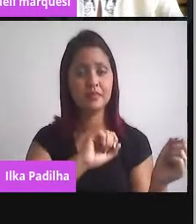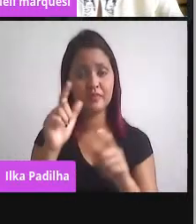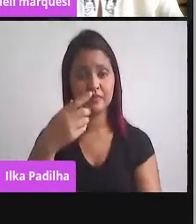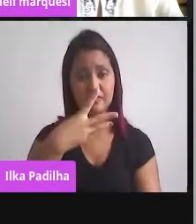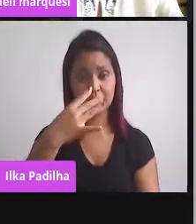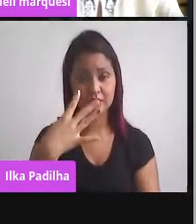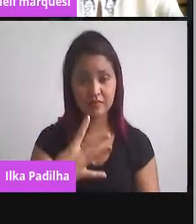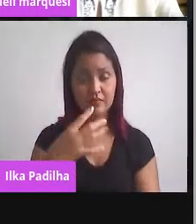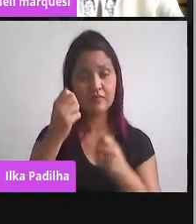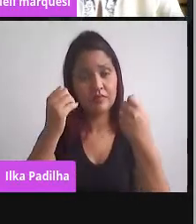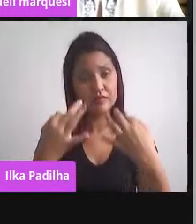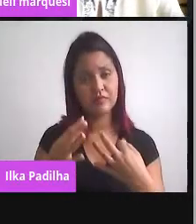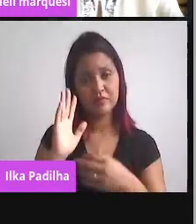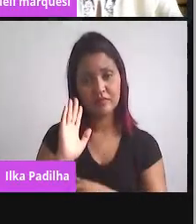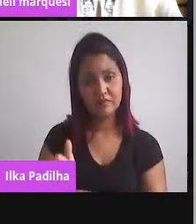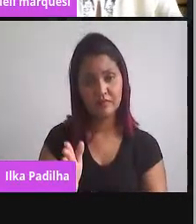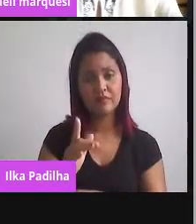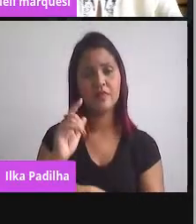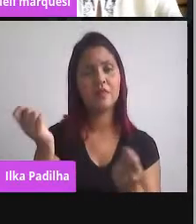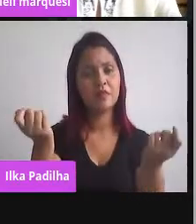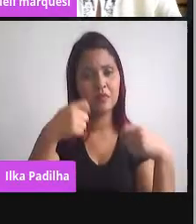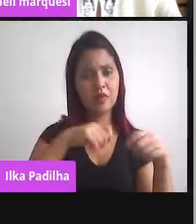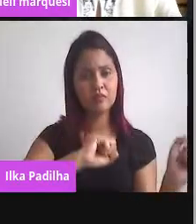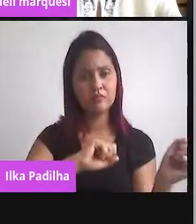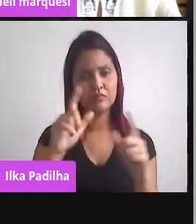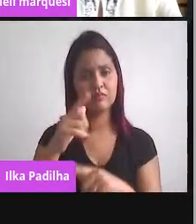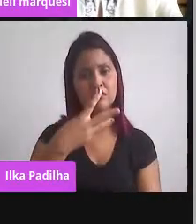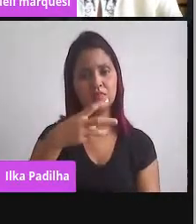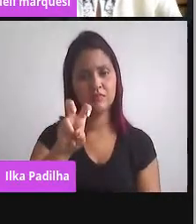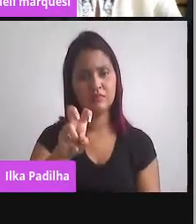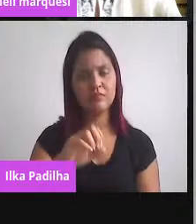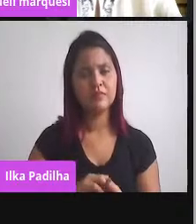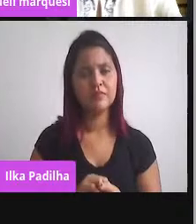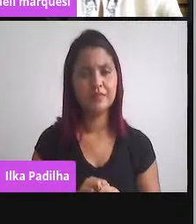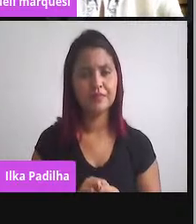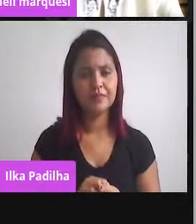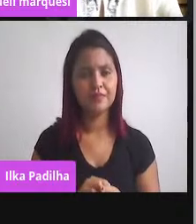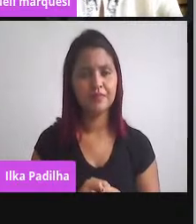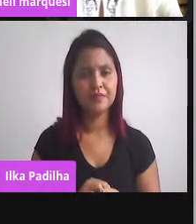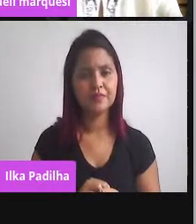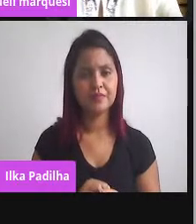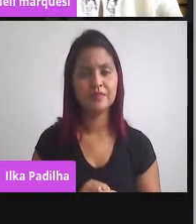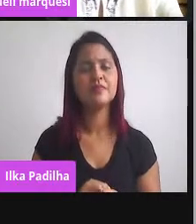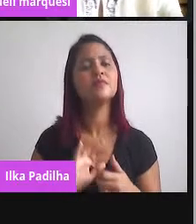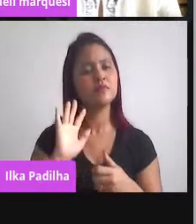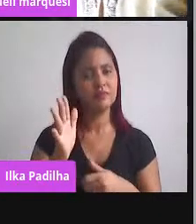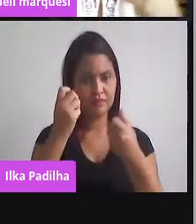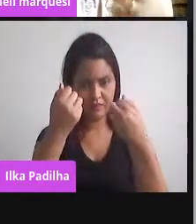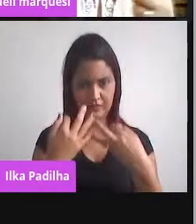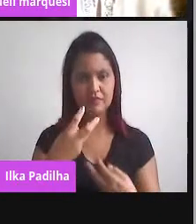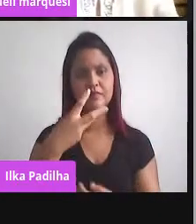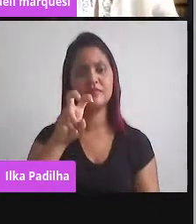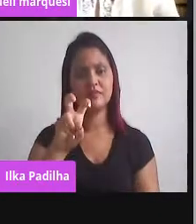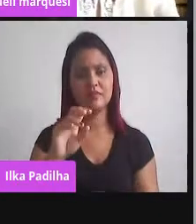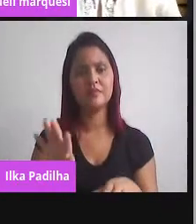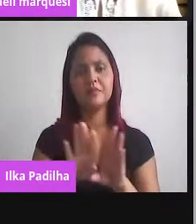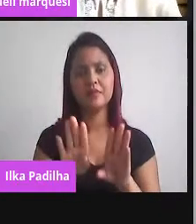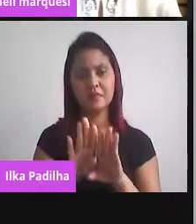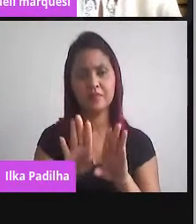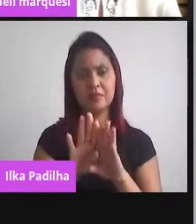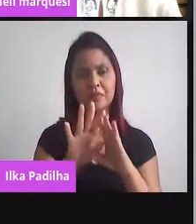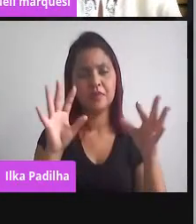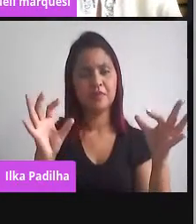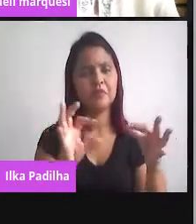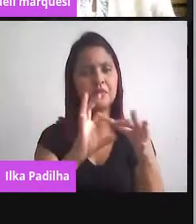que eu acabei de explicar. Podemos passar para o 35. O 35 eu também acabei de explicar, essa confluência dos